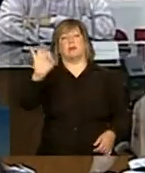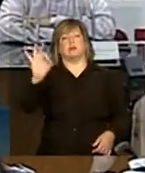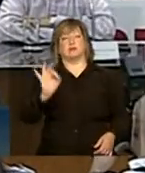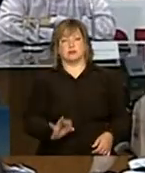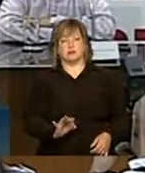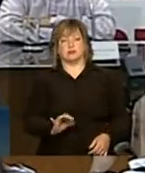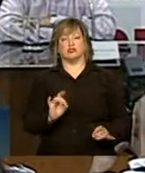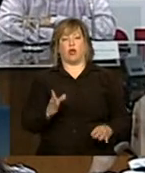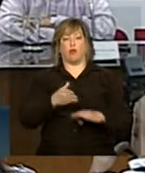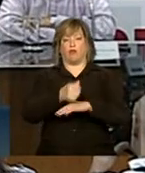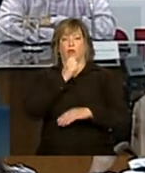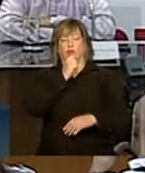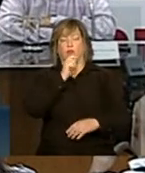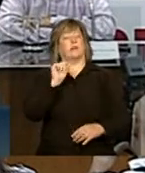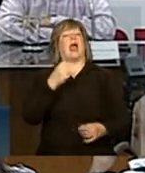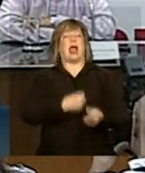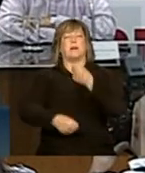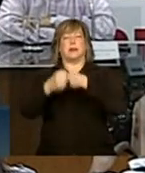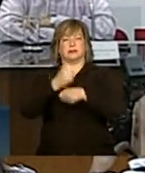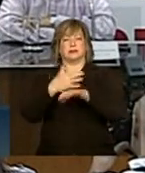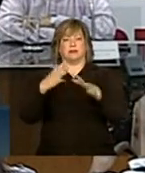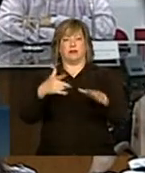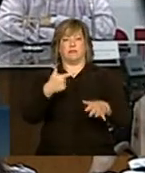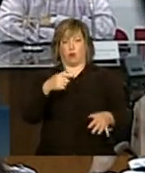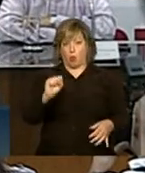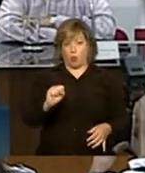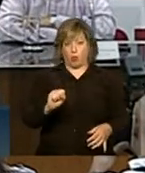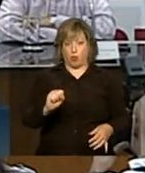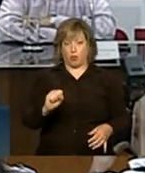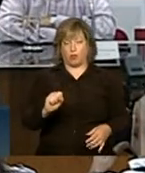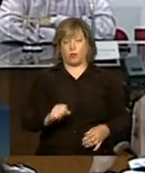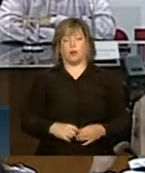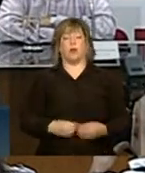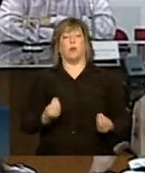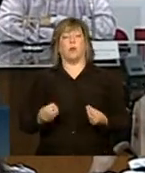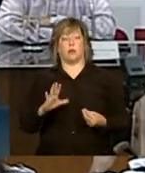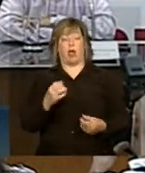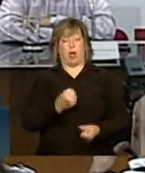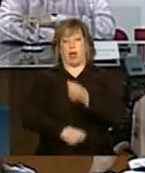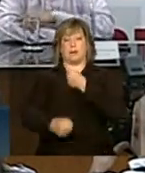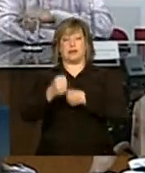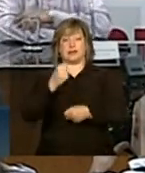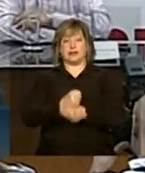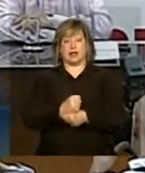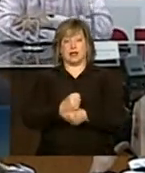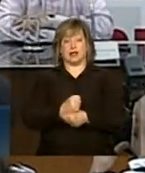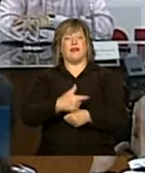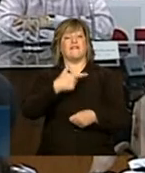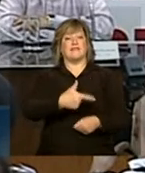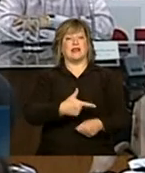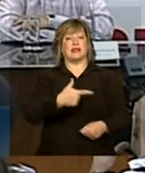29%. Só confirmando, ano passado foi em torno de 28%. O ano passado foi